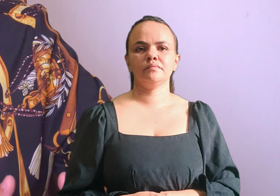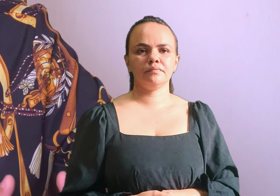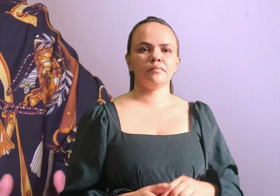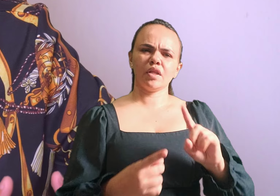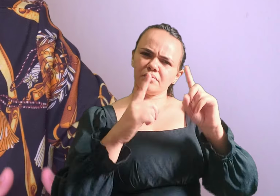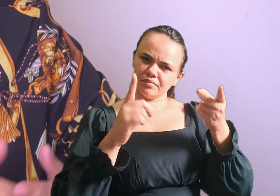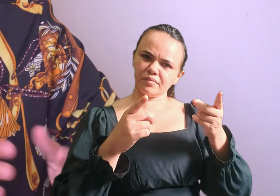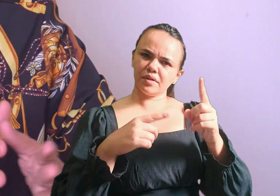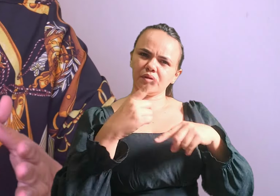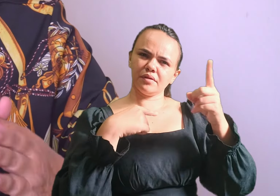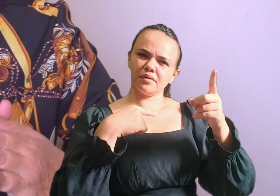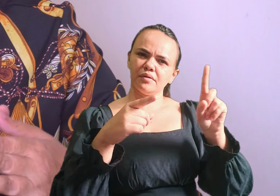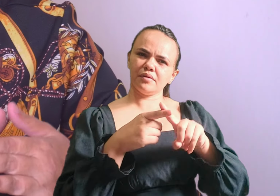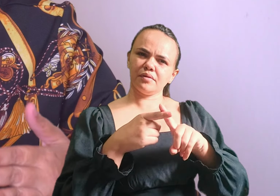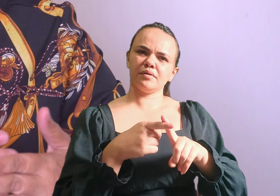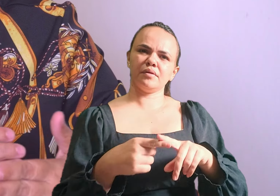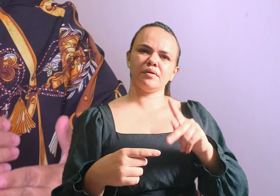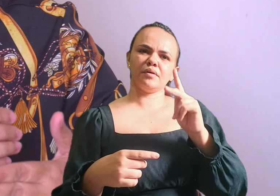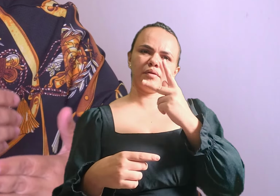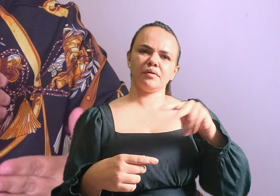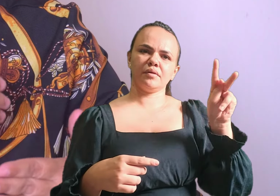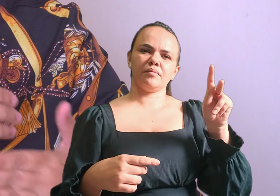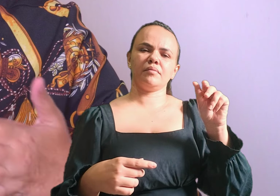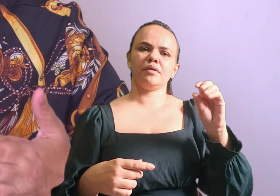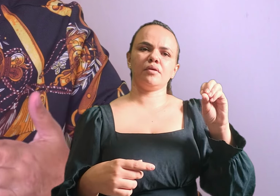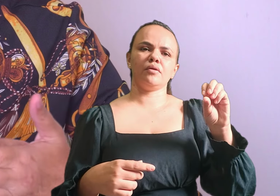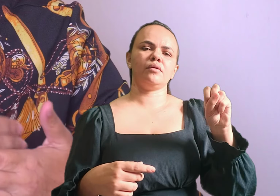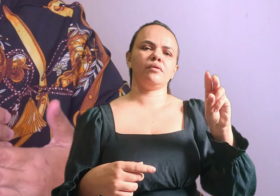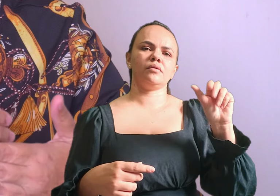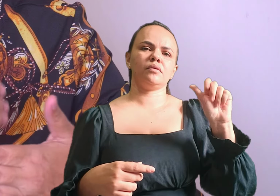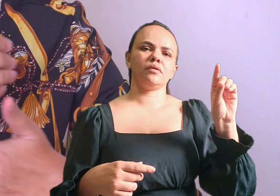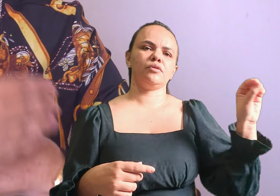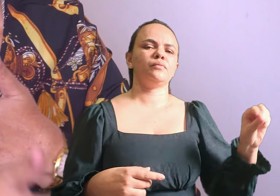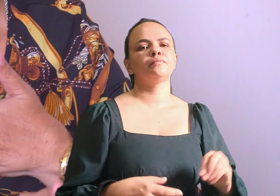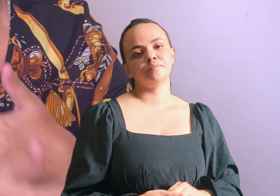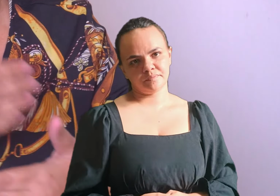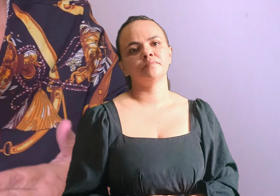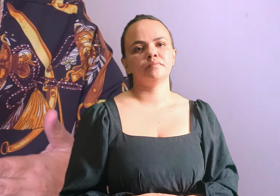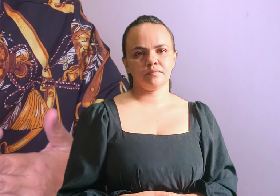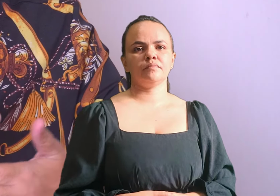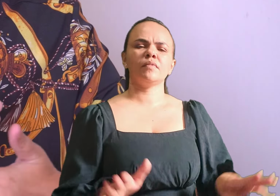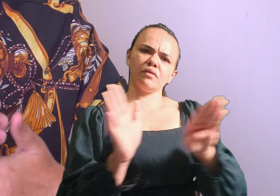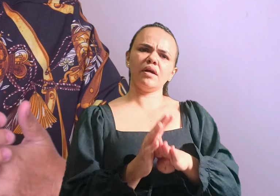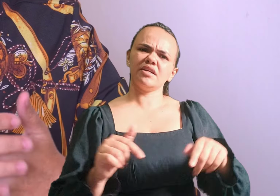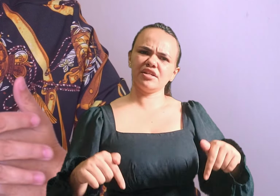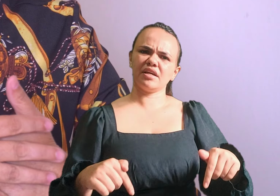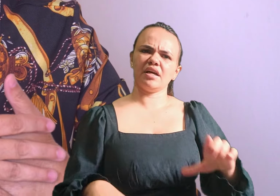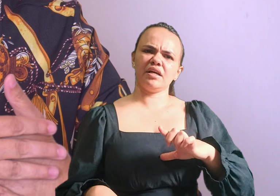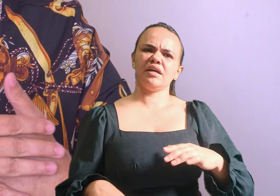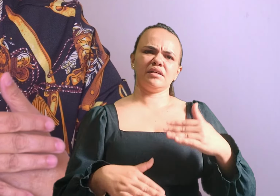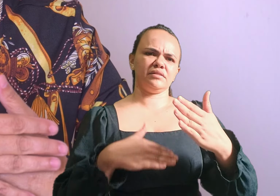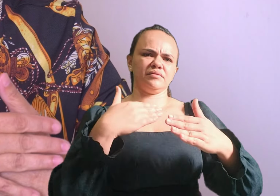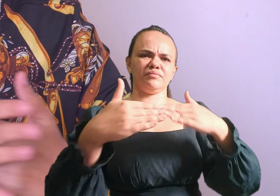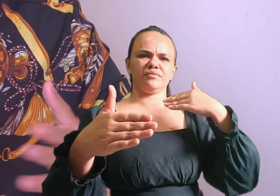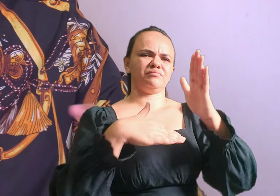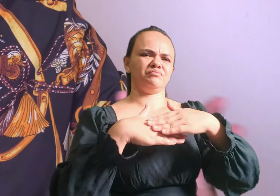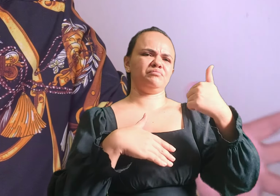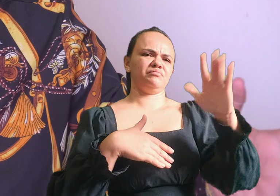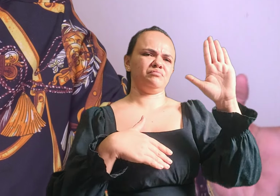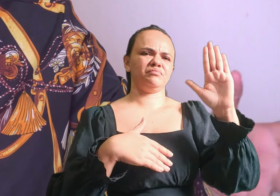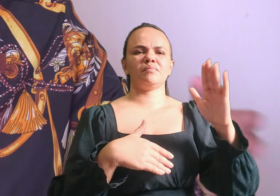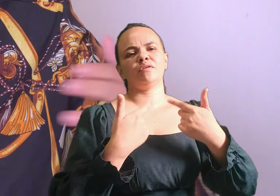Osvaldo porque ele ele ele com a chegada de Padre Osvaldo houve um desenvolvimento econômico assim